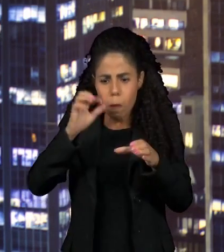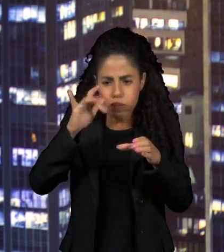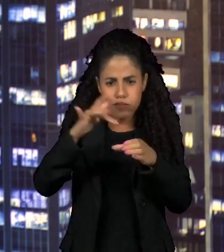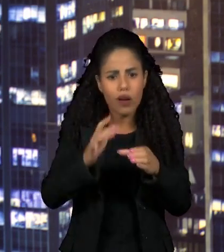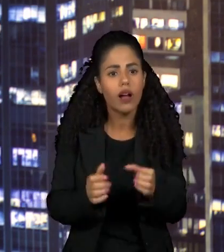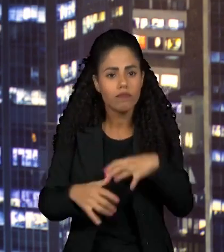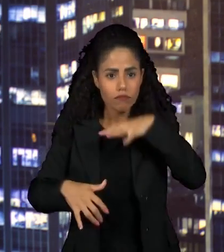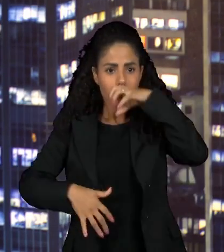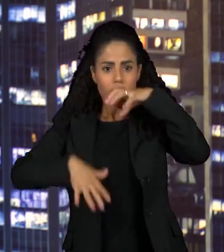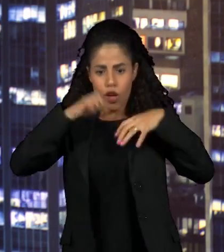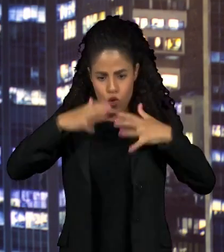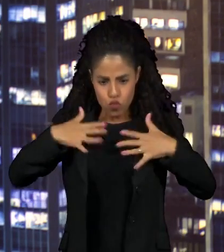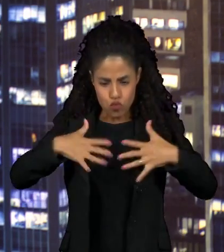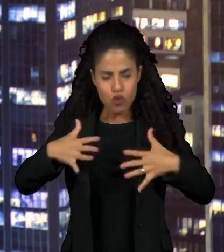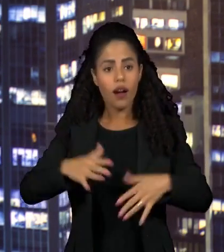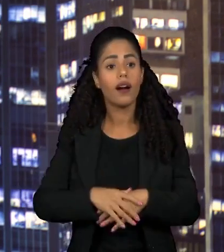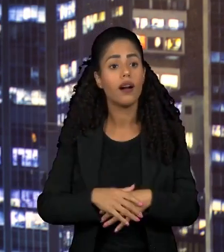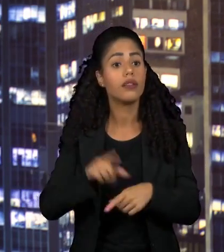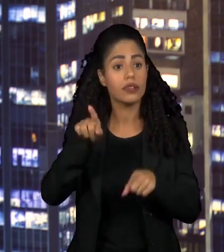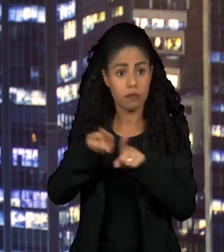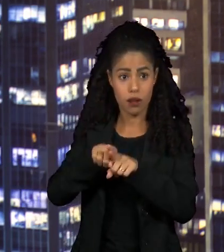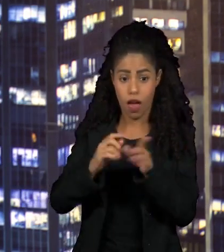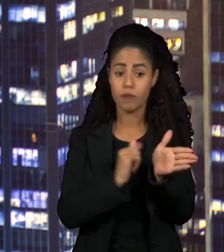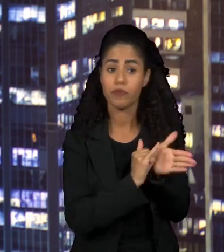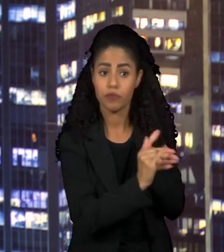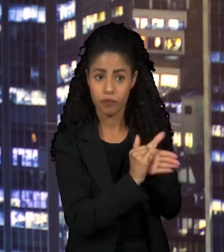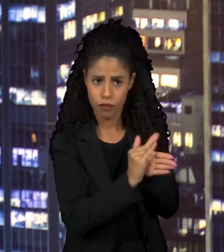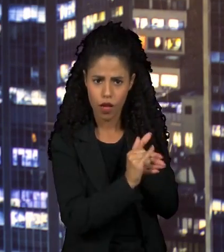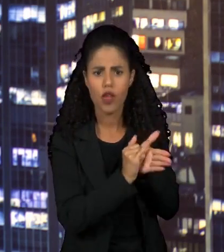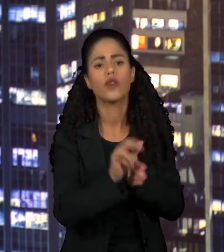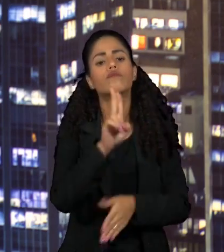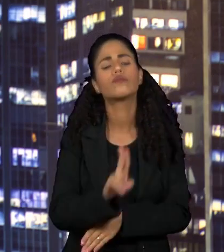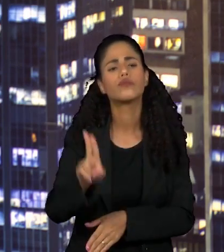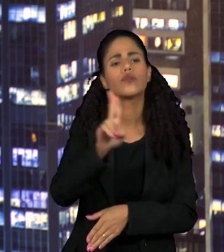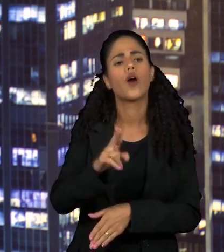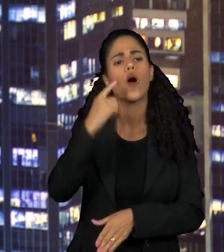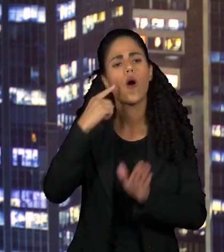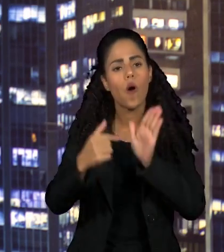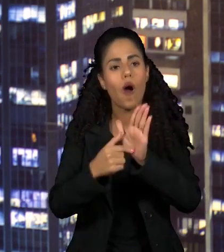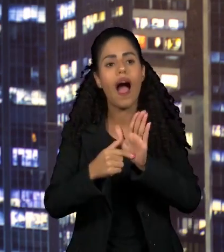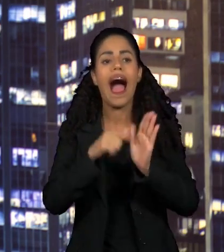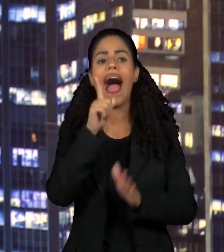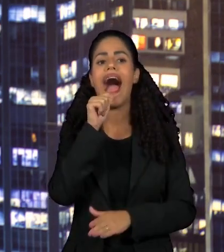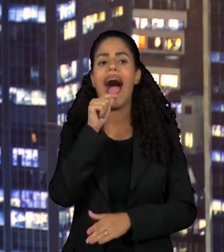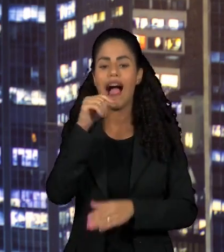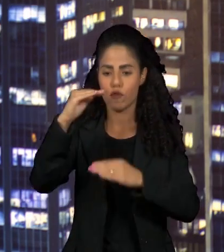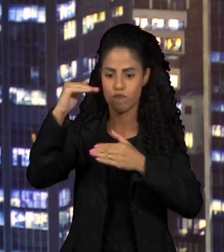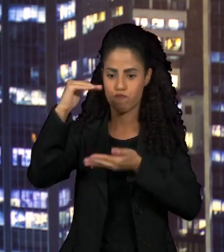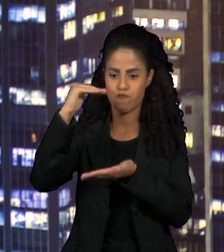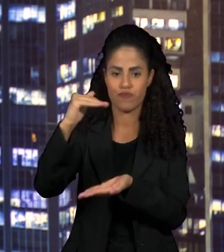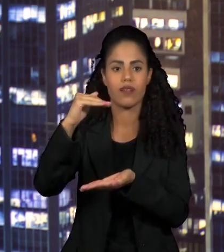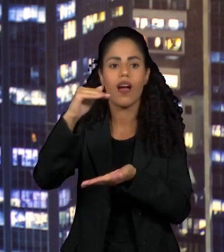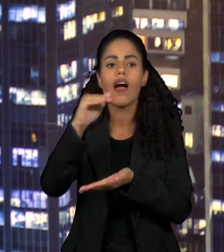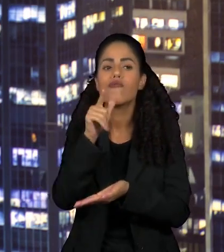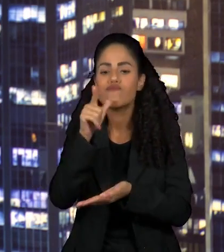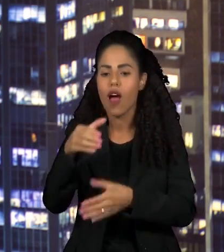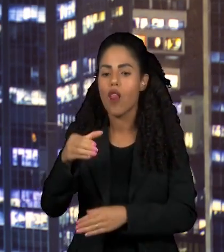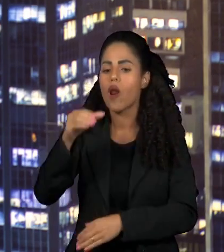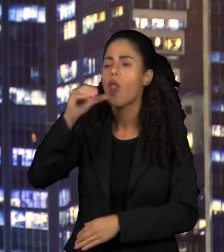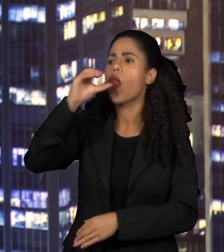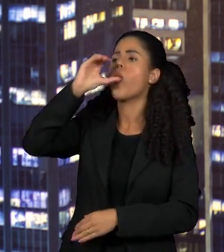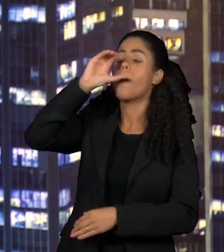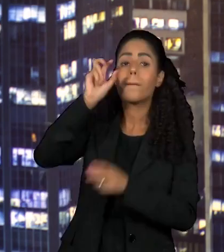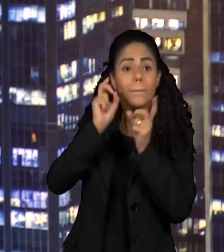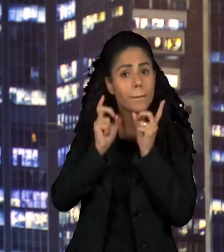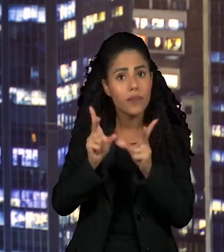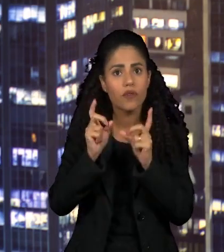uma outra que é da Universidade Estadual de Nova York, que conduziu testes com a água engarrafada de 11 marcas líderes do mercado,